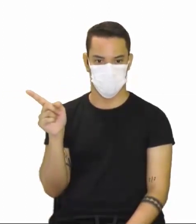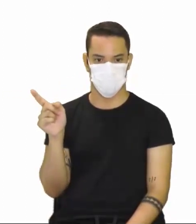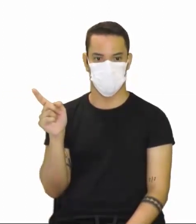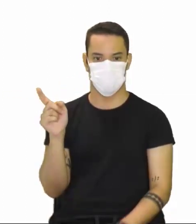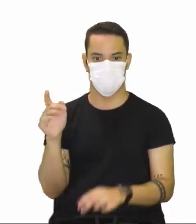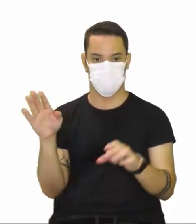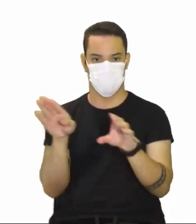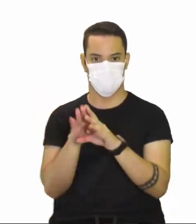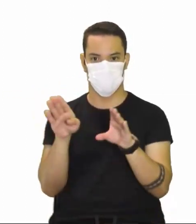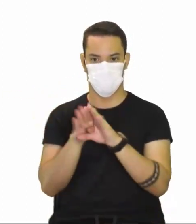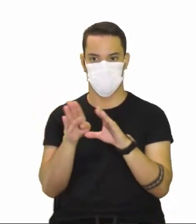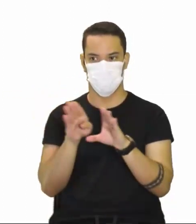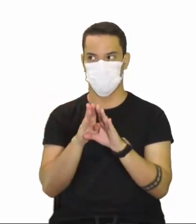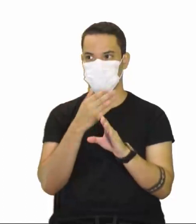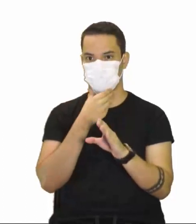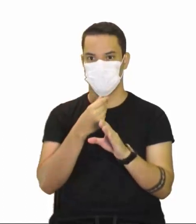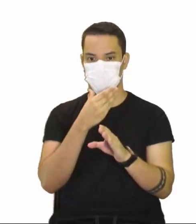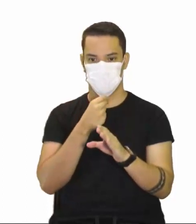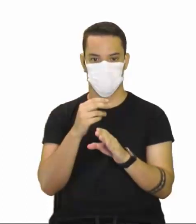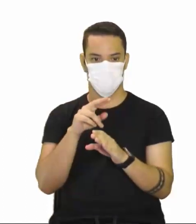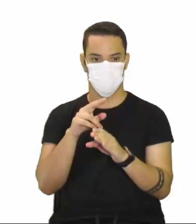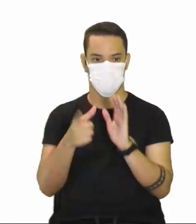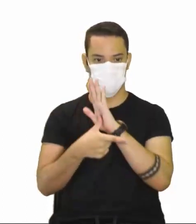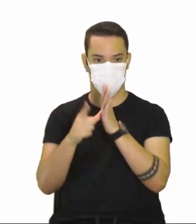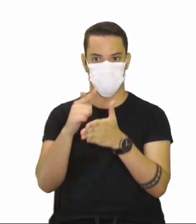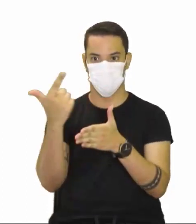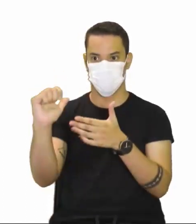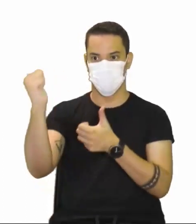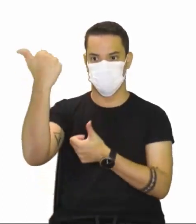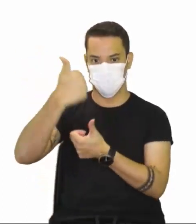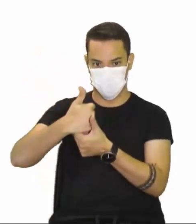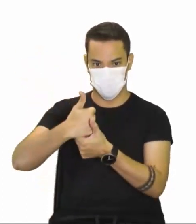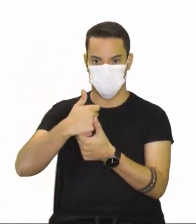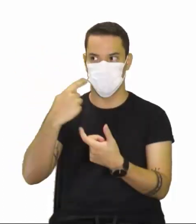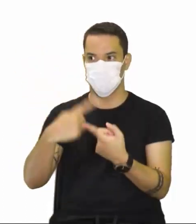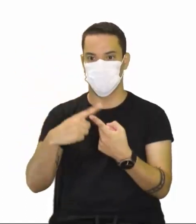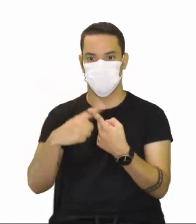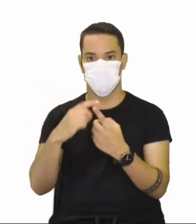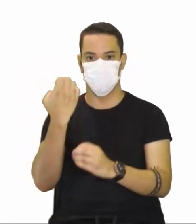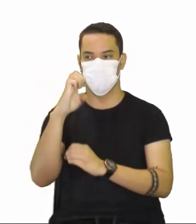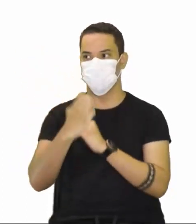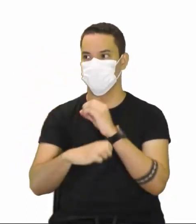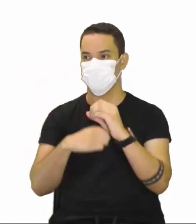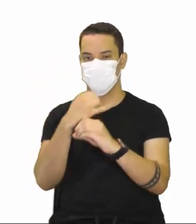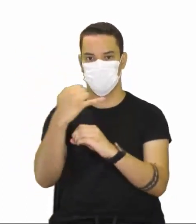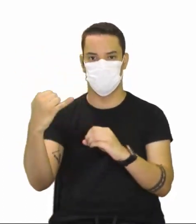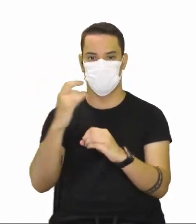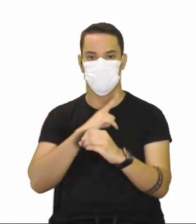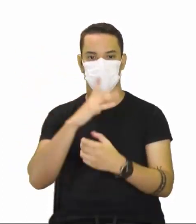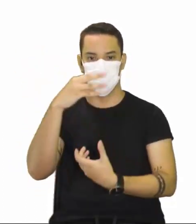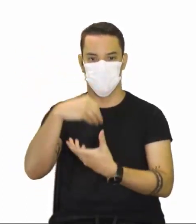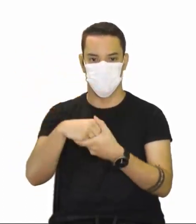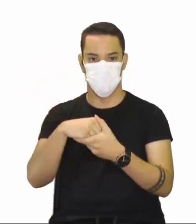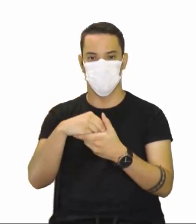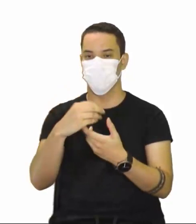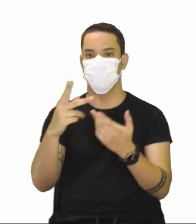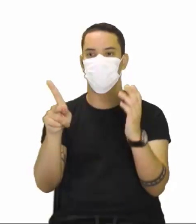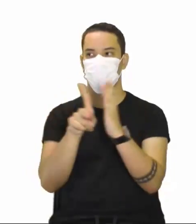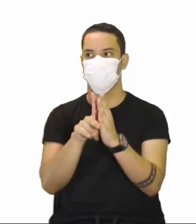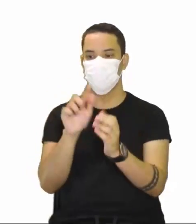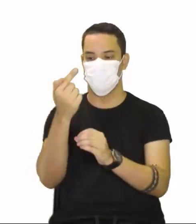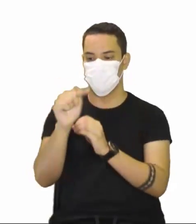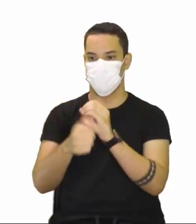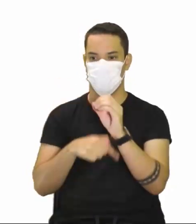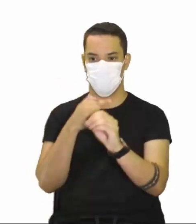Thomson, foi chamado de pudim de passas. Por quê? Porque é como os elétrons estivessem na superfície do átomo,